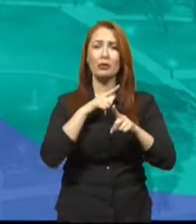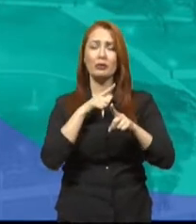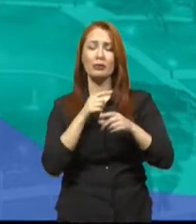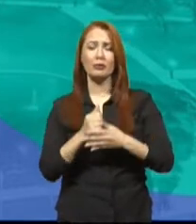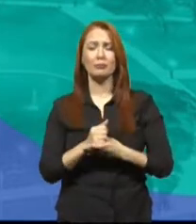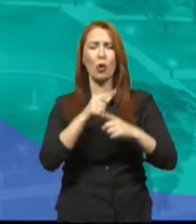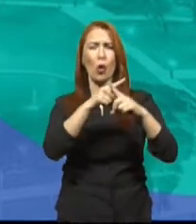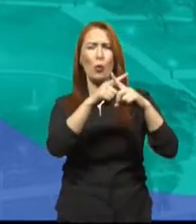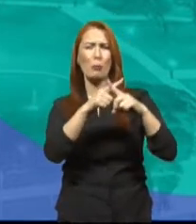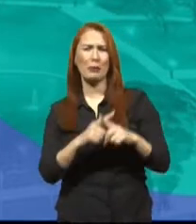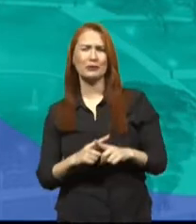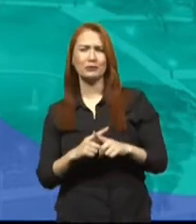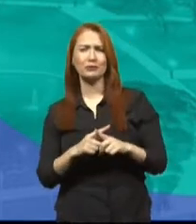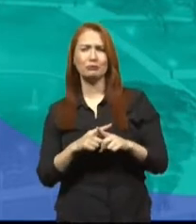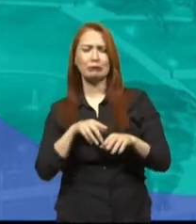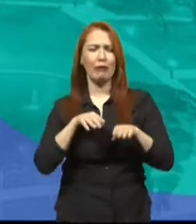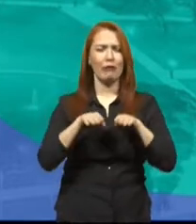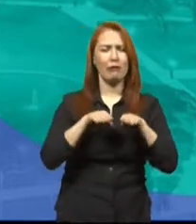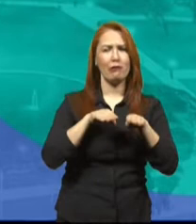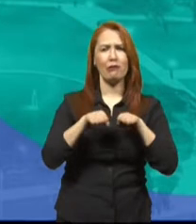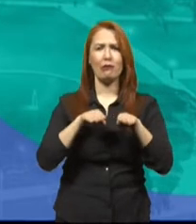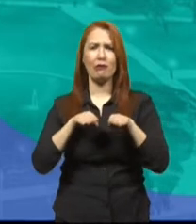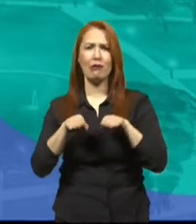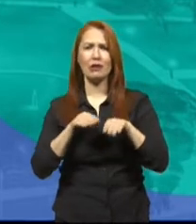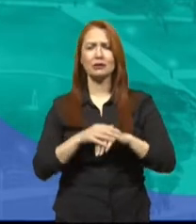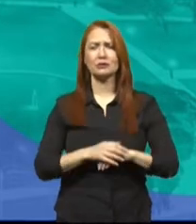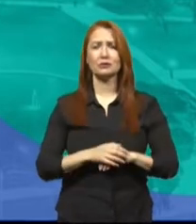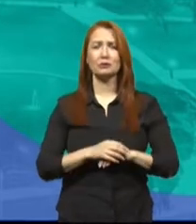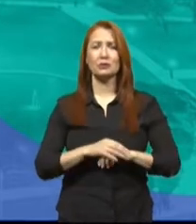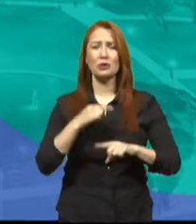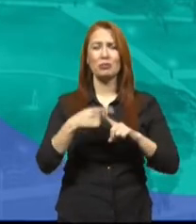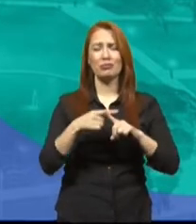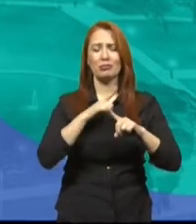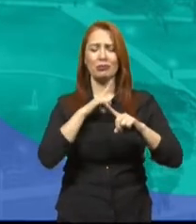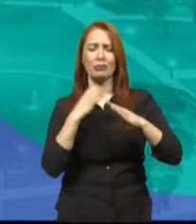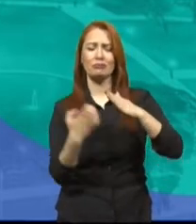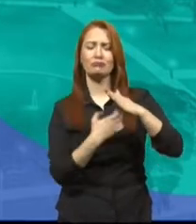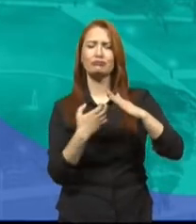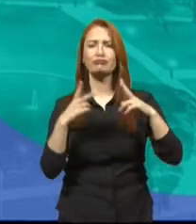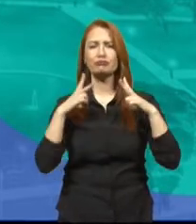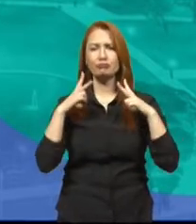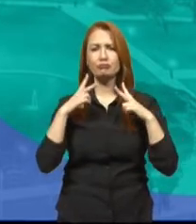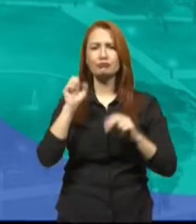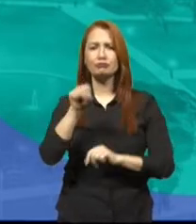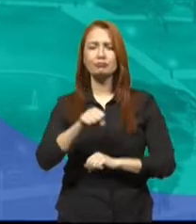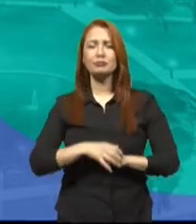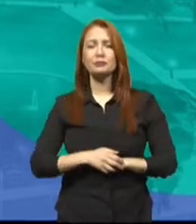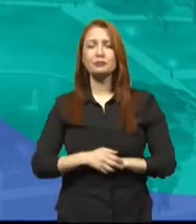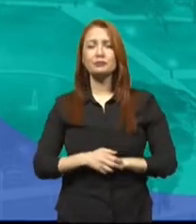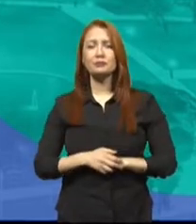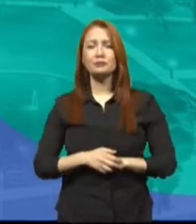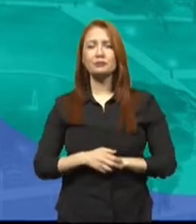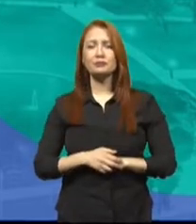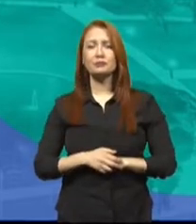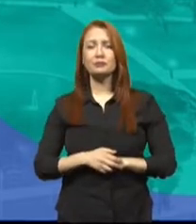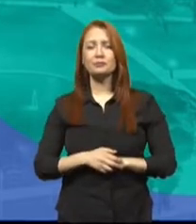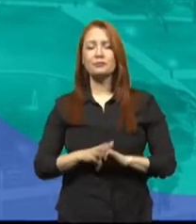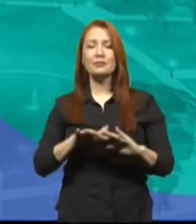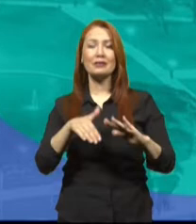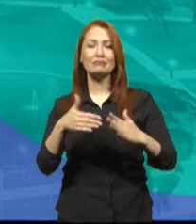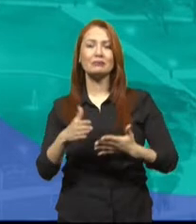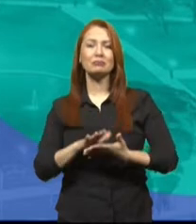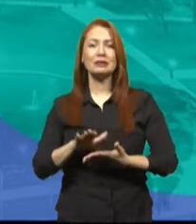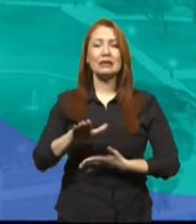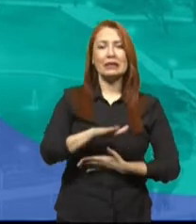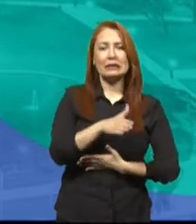competitividade aí fora na prestação de serviço das empresas particulares, que às vezes nos deixa um pouco